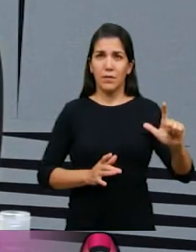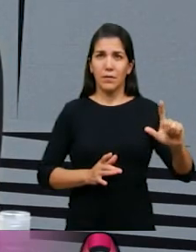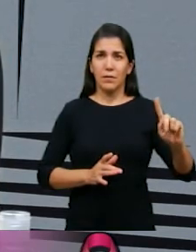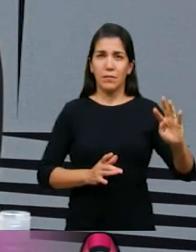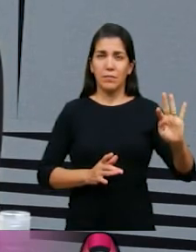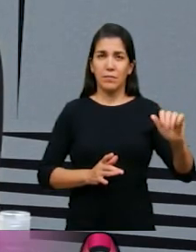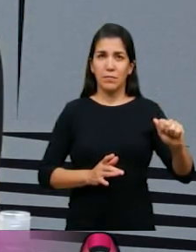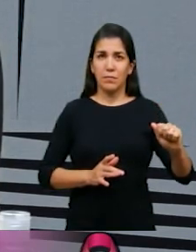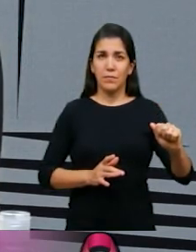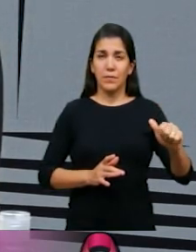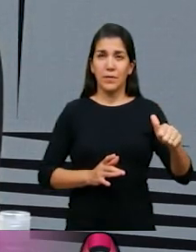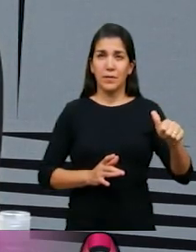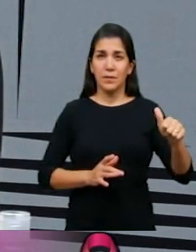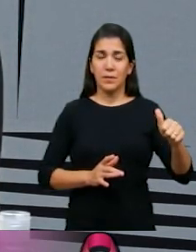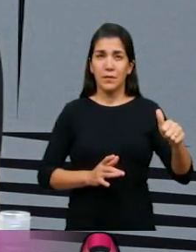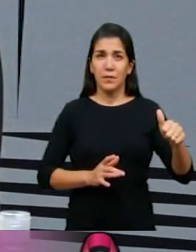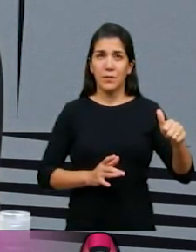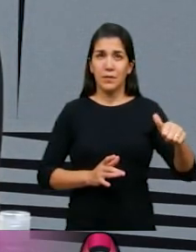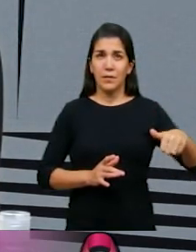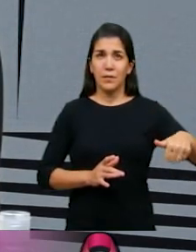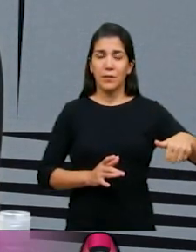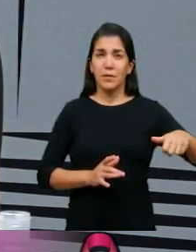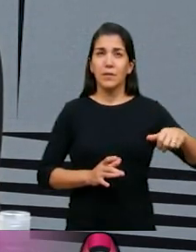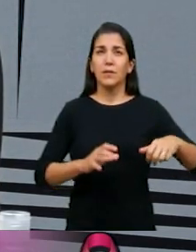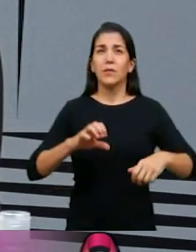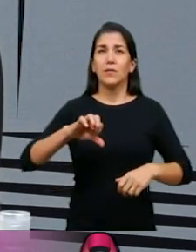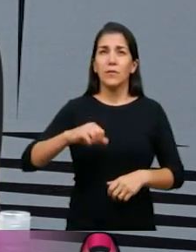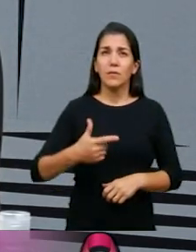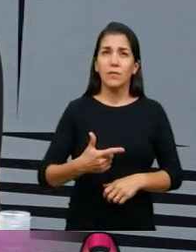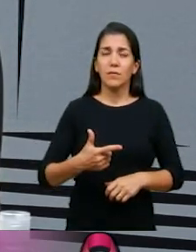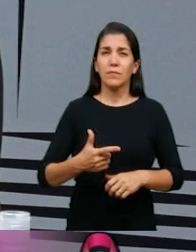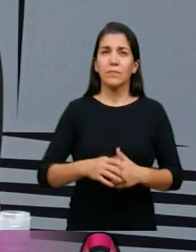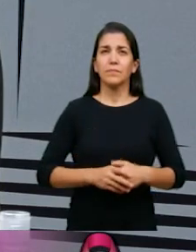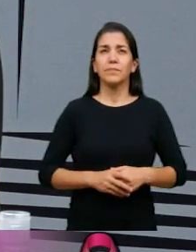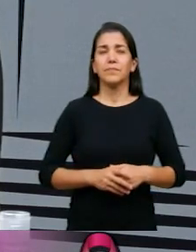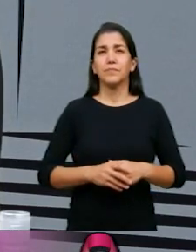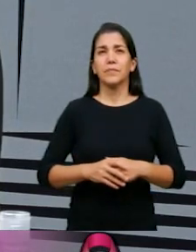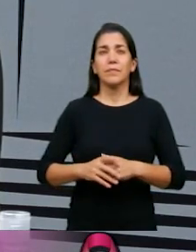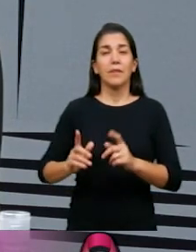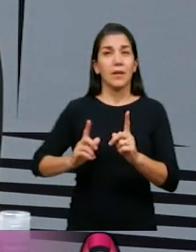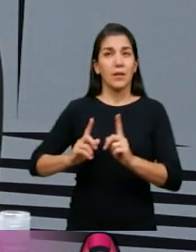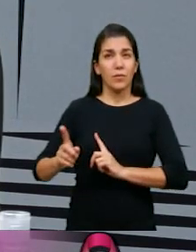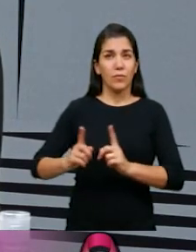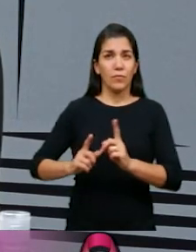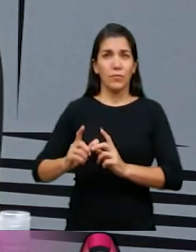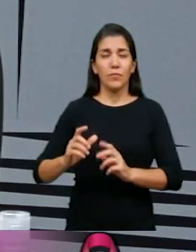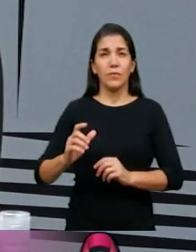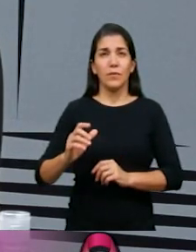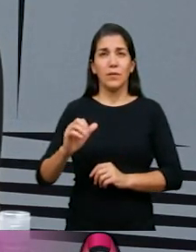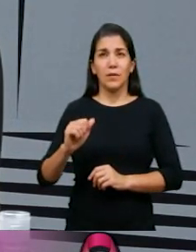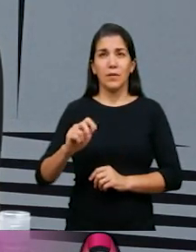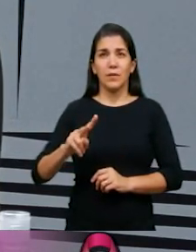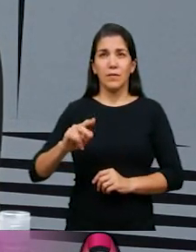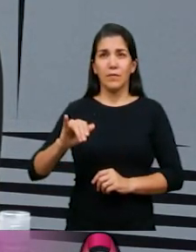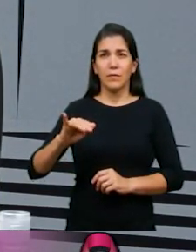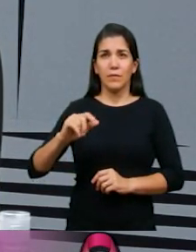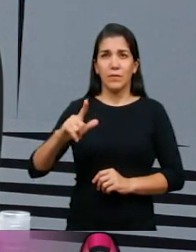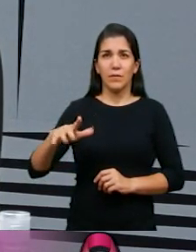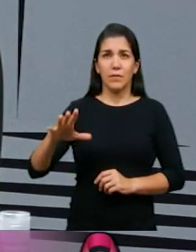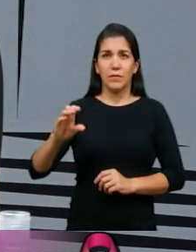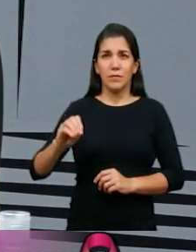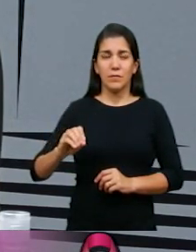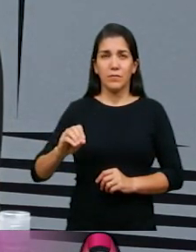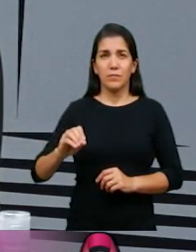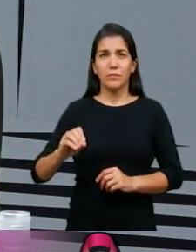192 famílias, e o condomínio Alecrim, localizado na Rua Aviação, número 777, no bairro